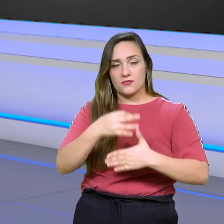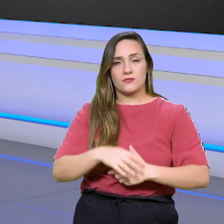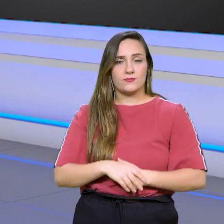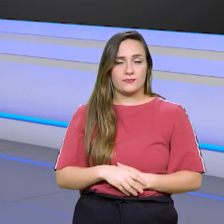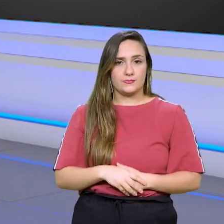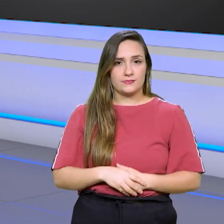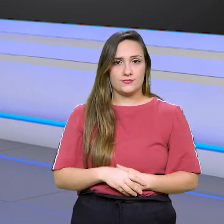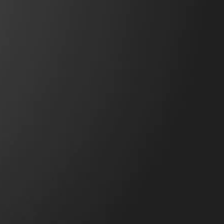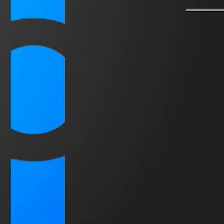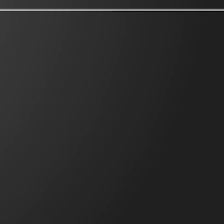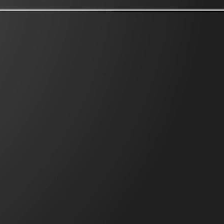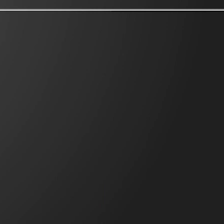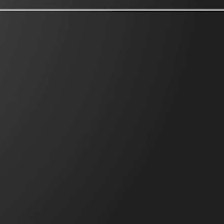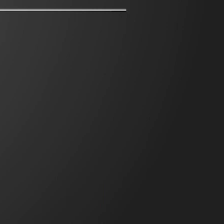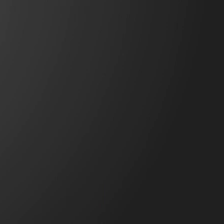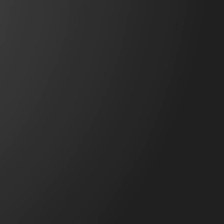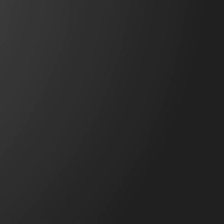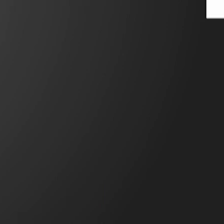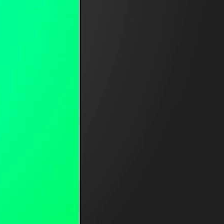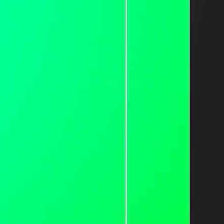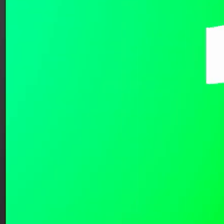quadro Fatos e Opiniões.